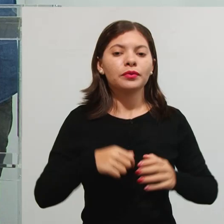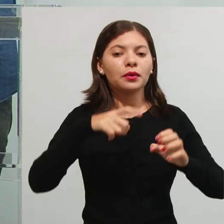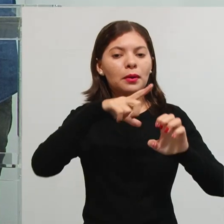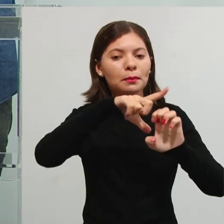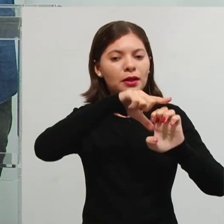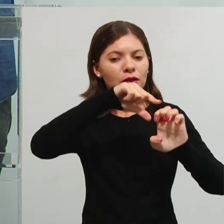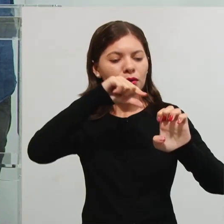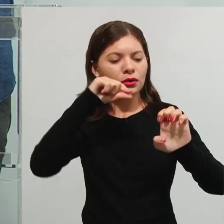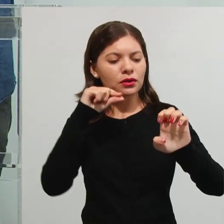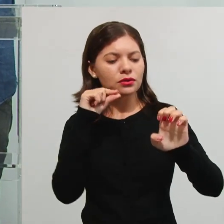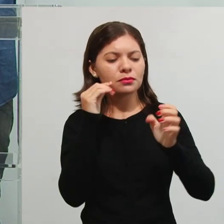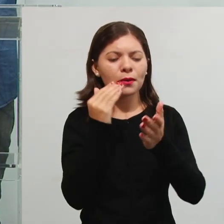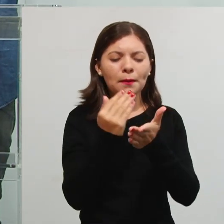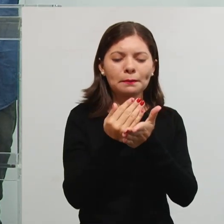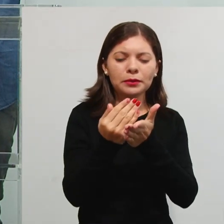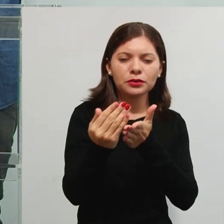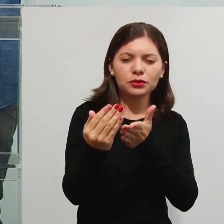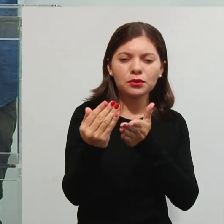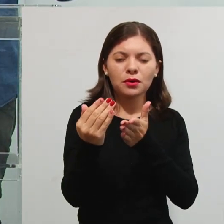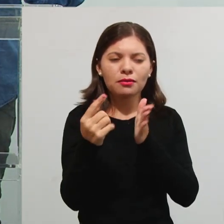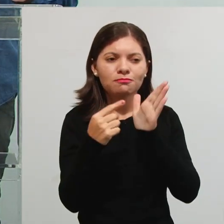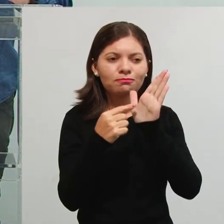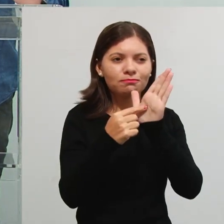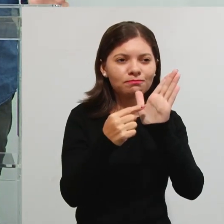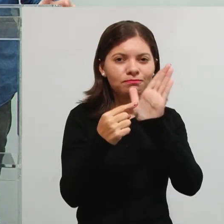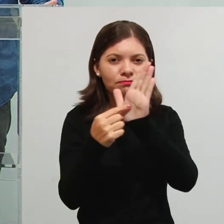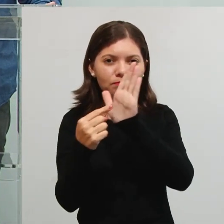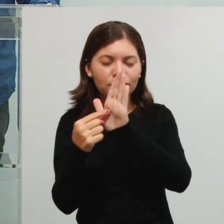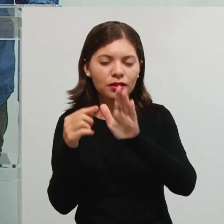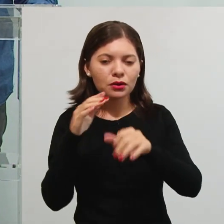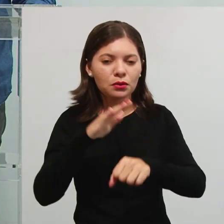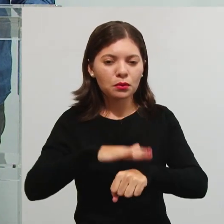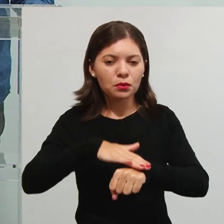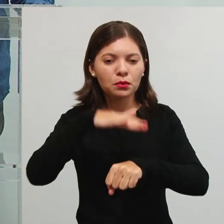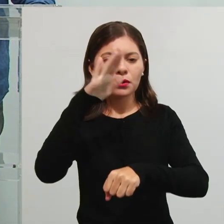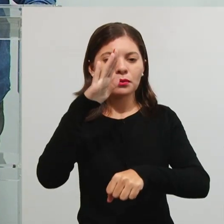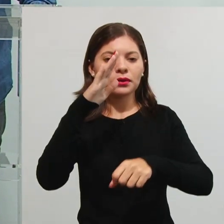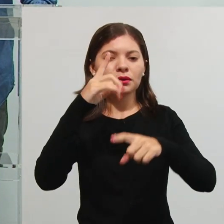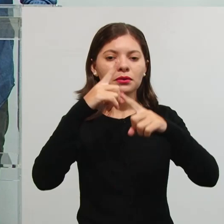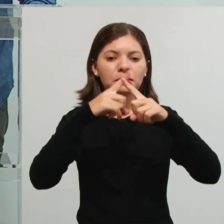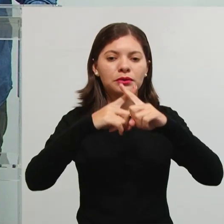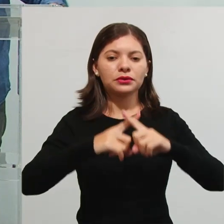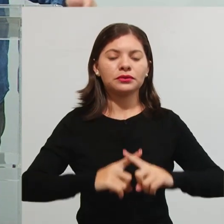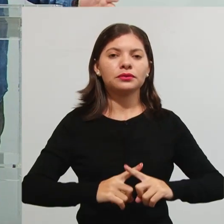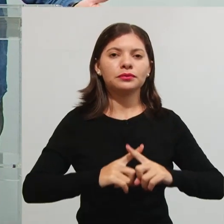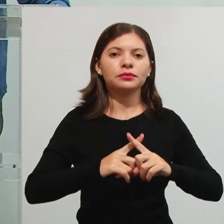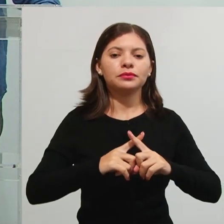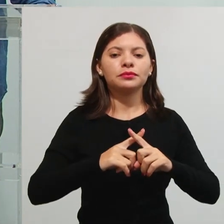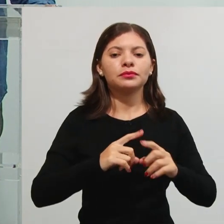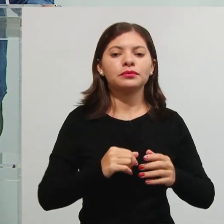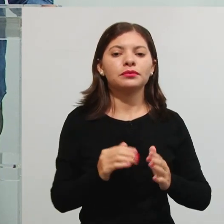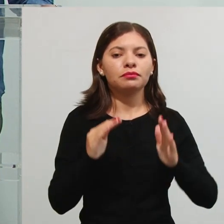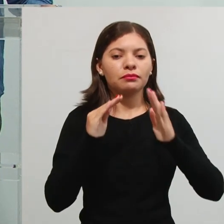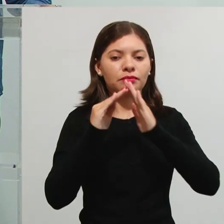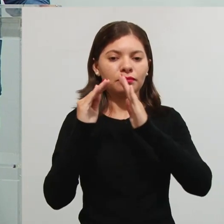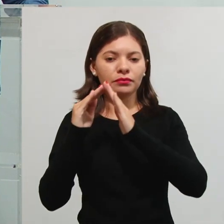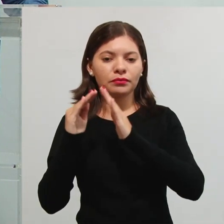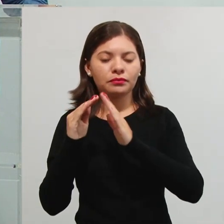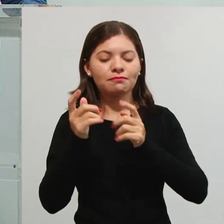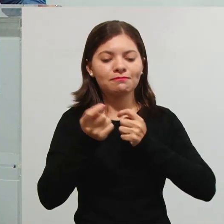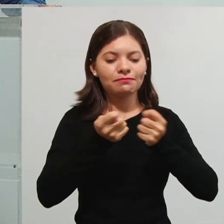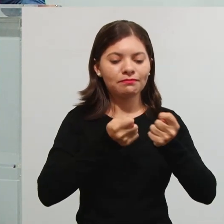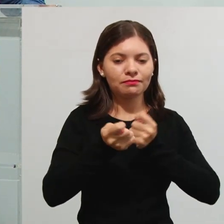empreendedorismo começou aí a mostrar um aumento da competitividade entre as lojas, entre os negócios, entre